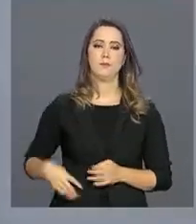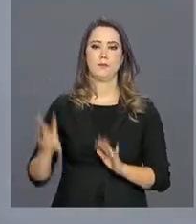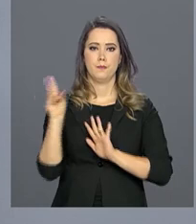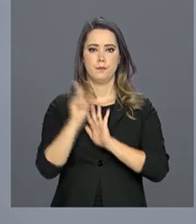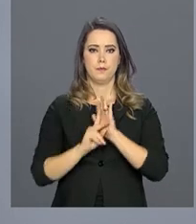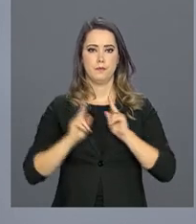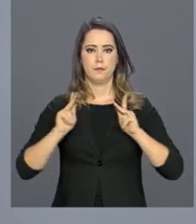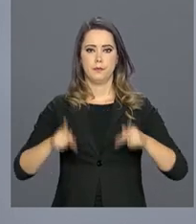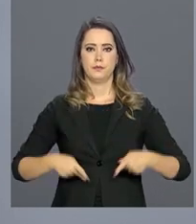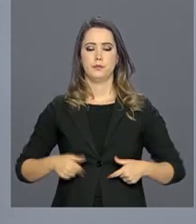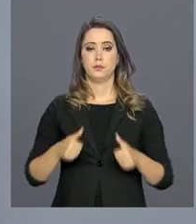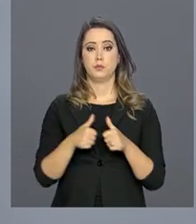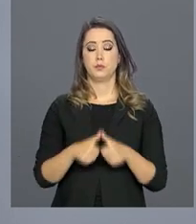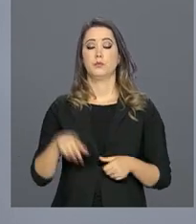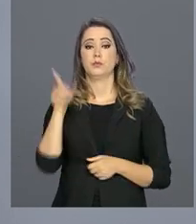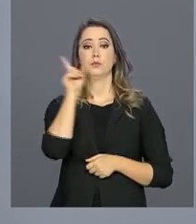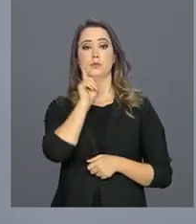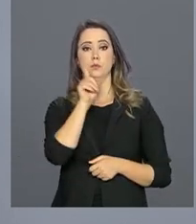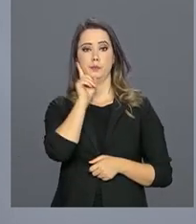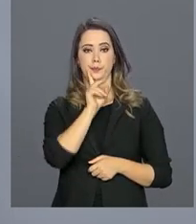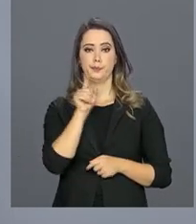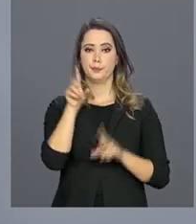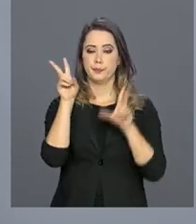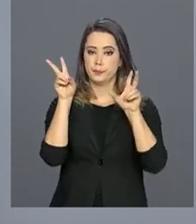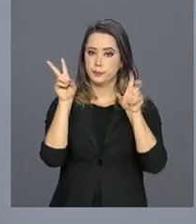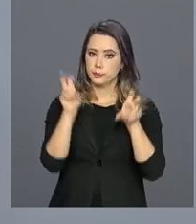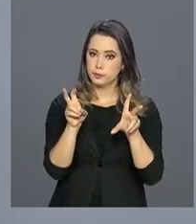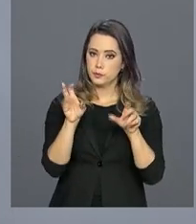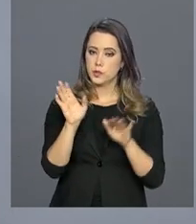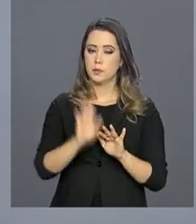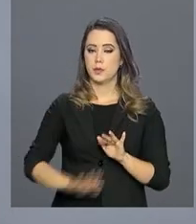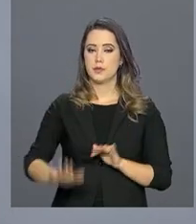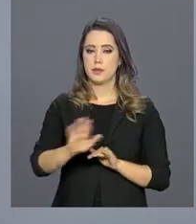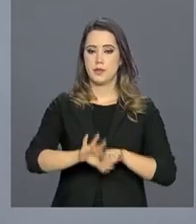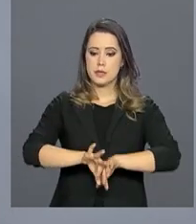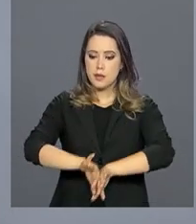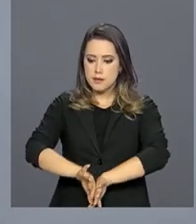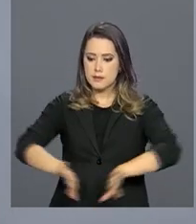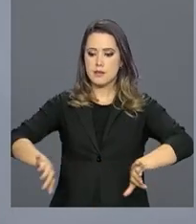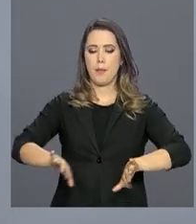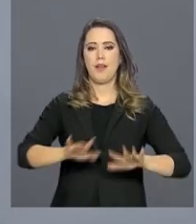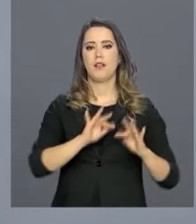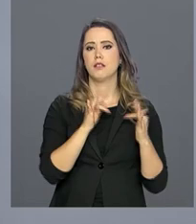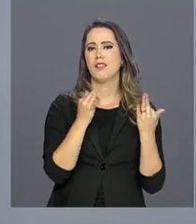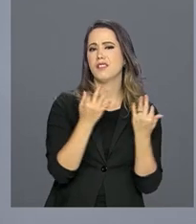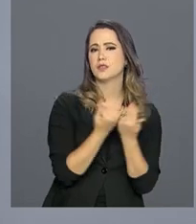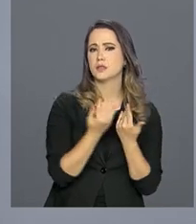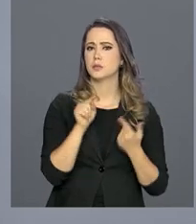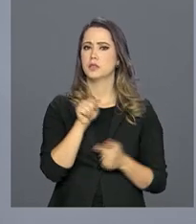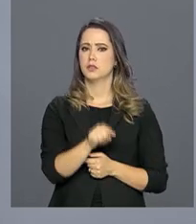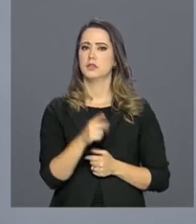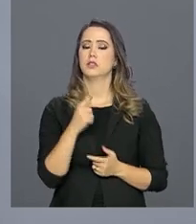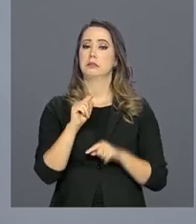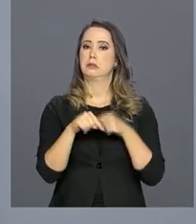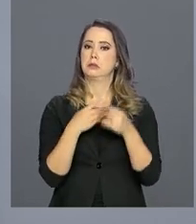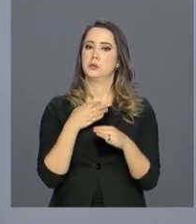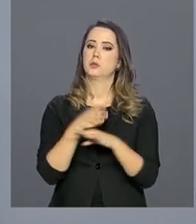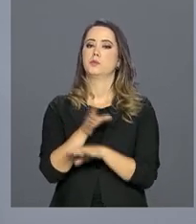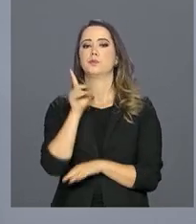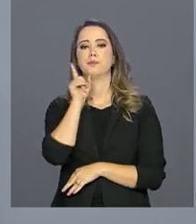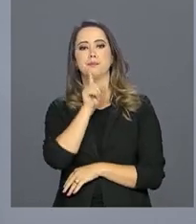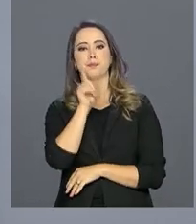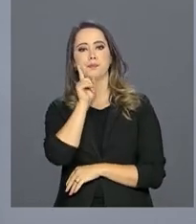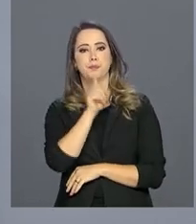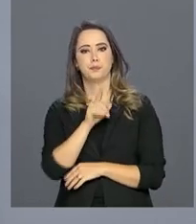rocha está nos estados unidos para tratar da questão das crianças brasileiras que foram separadas dos pais depois de terem cruzado